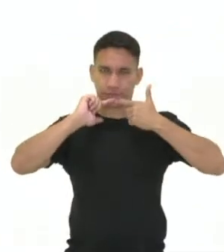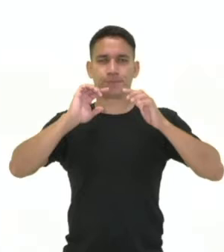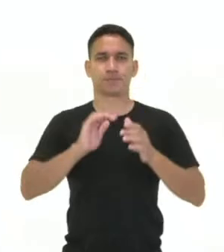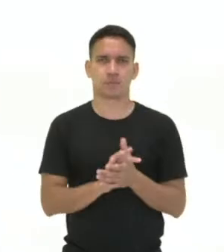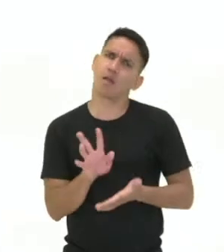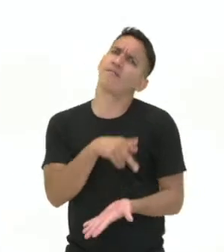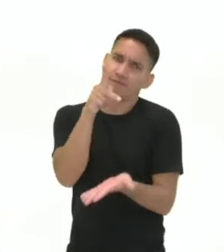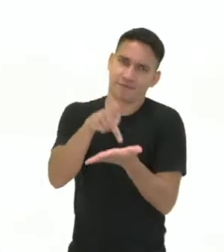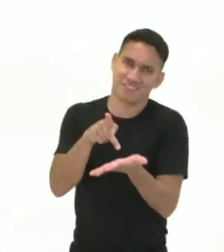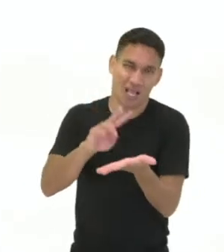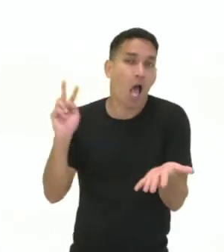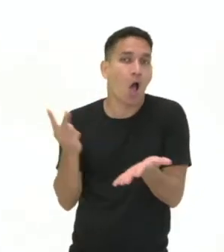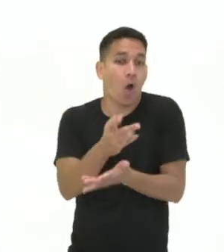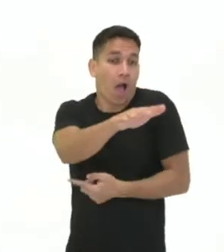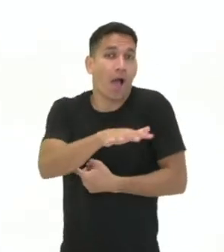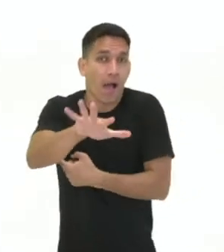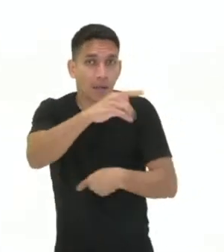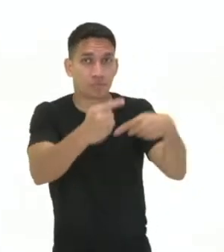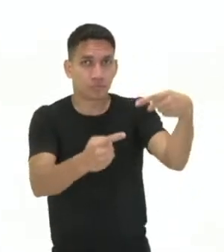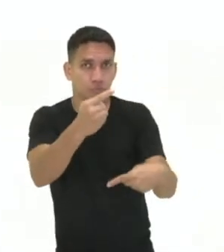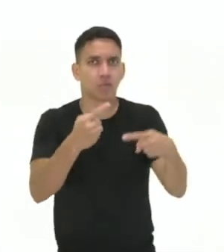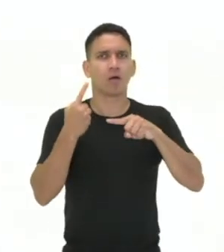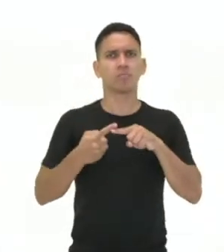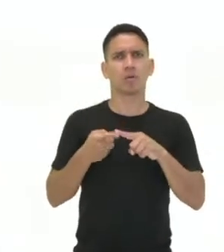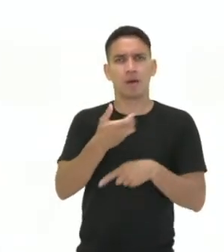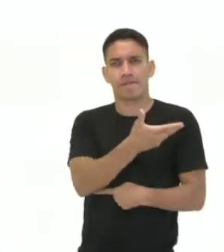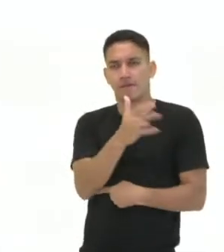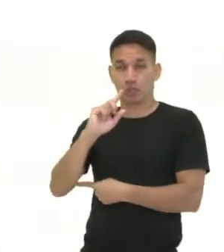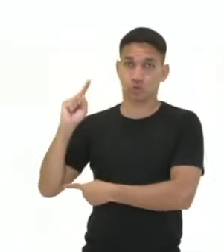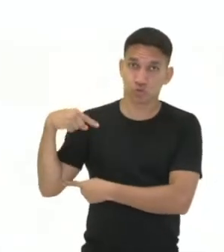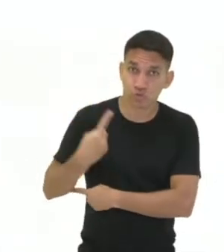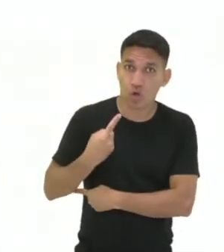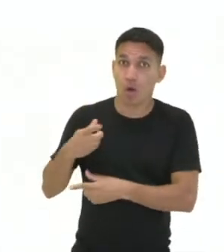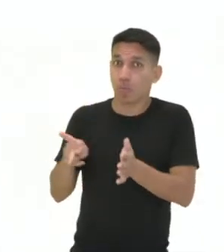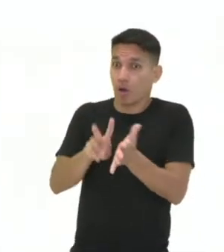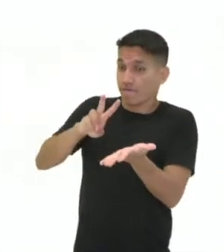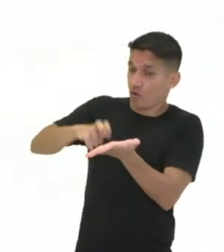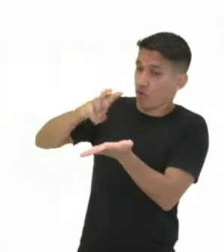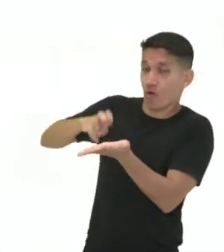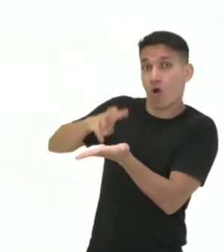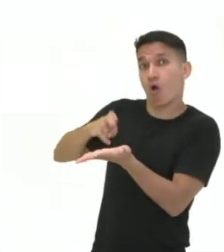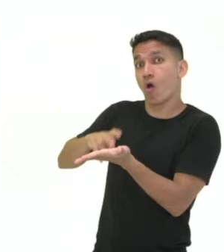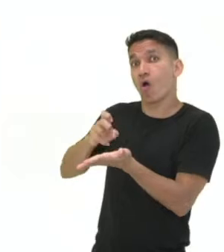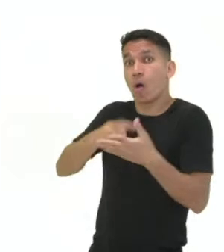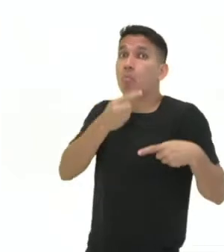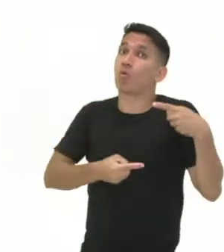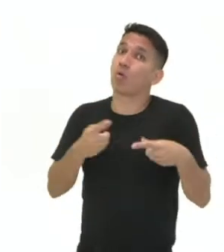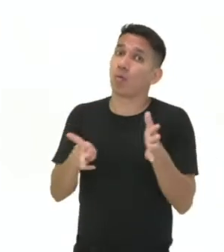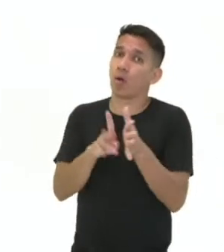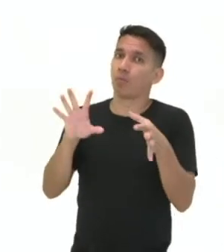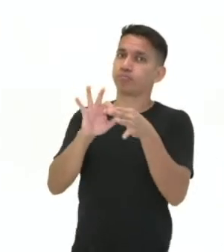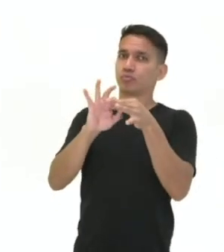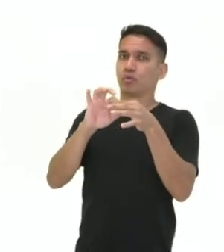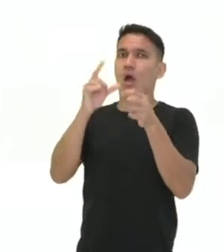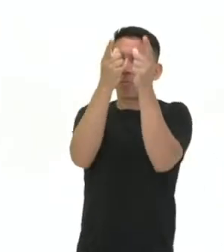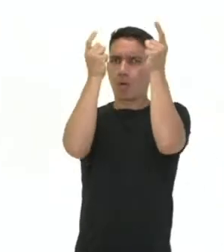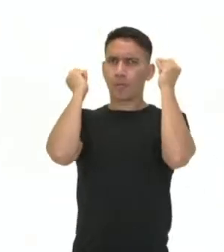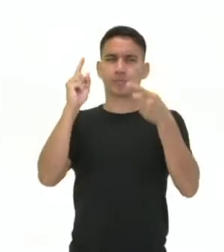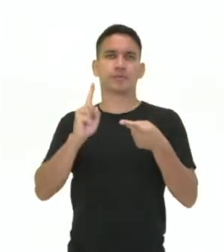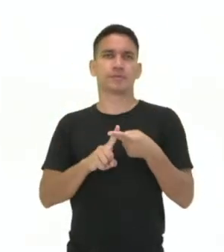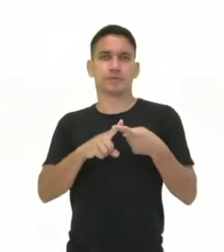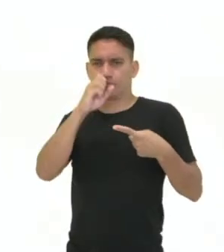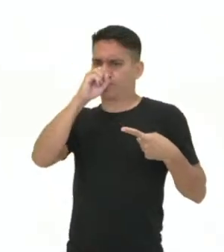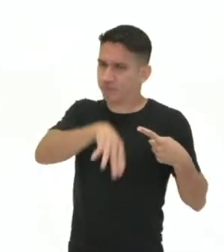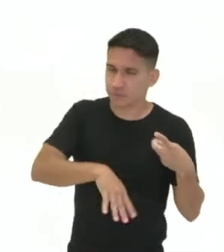verdade também no campo político. Uma boa parte de nosso vocabulário político vem do grego: tirania,